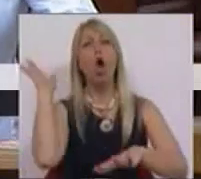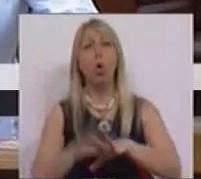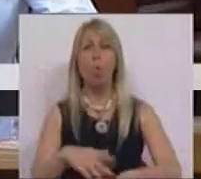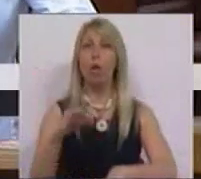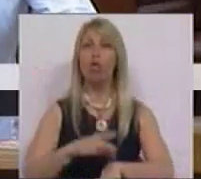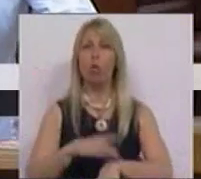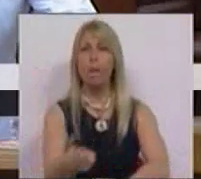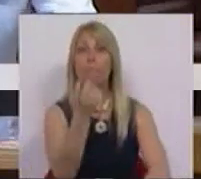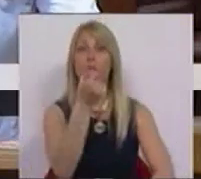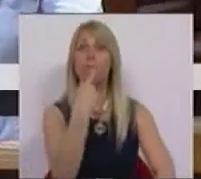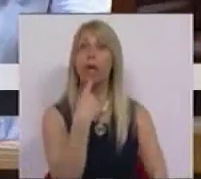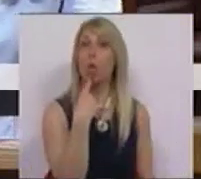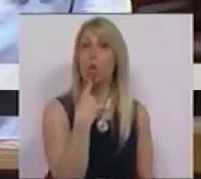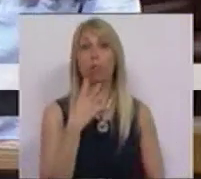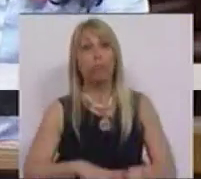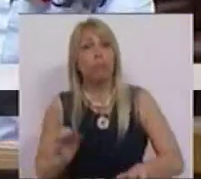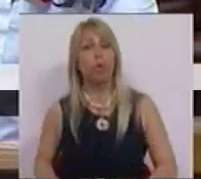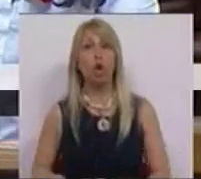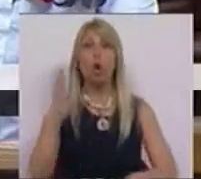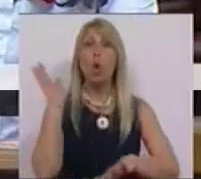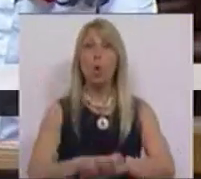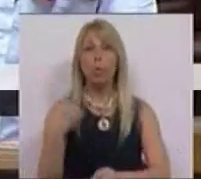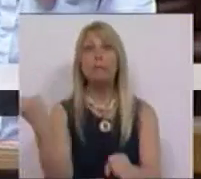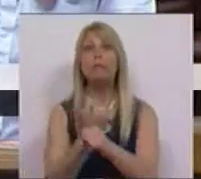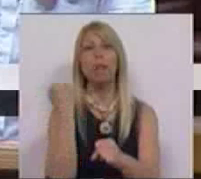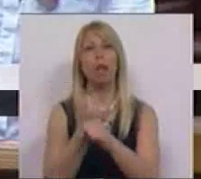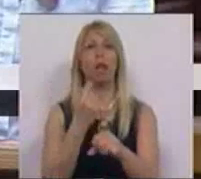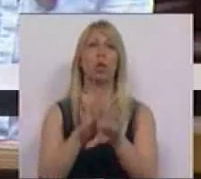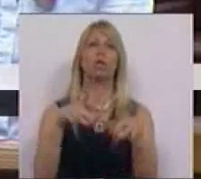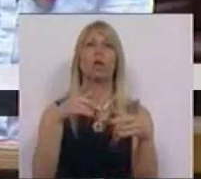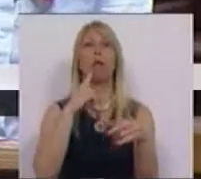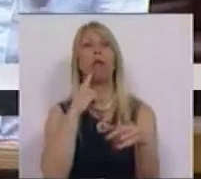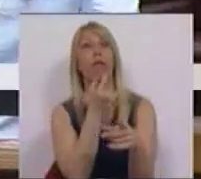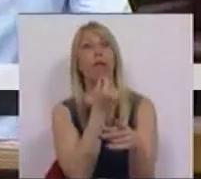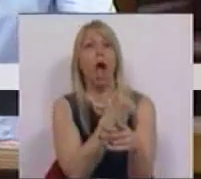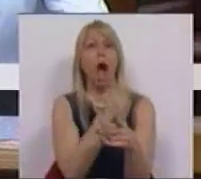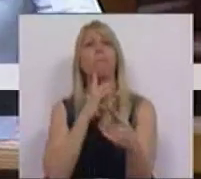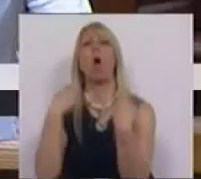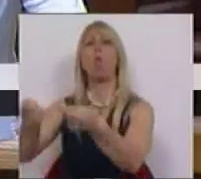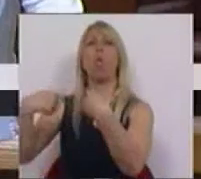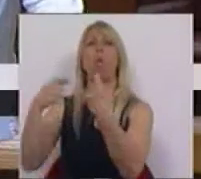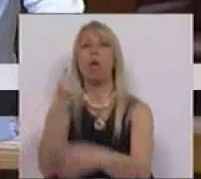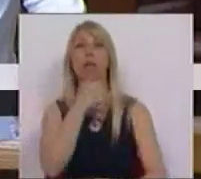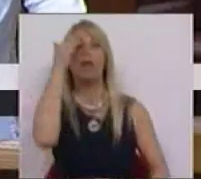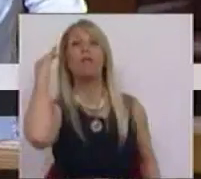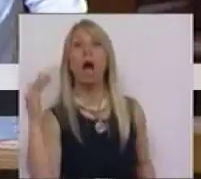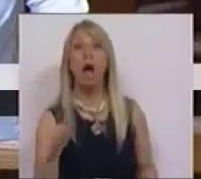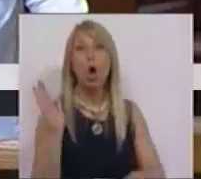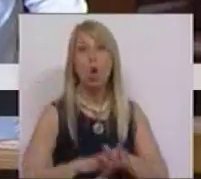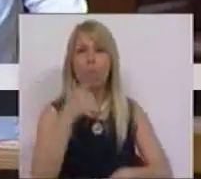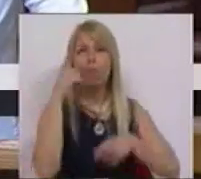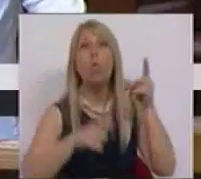medicamentos a mais. Culpa de um povo de trabalhadores que viveu acima das suas possibilidades. Culpa de um povo que